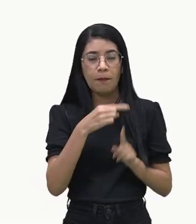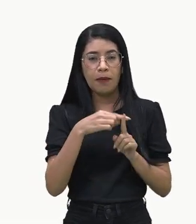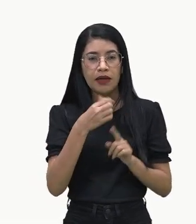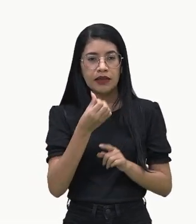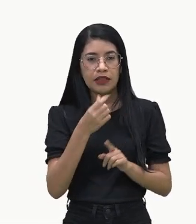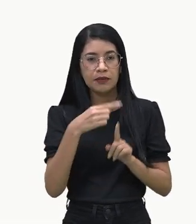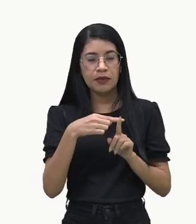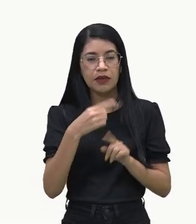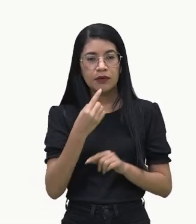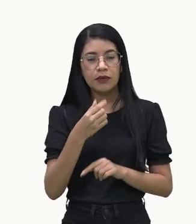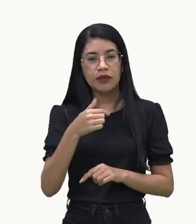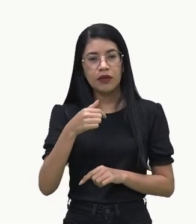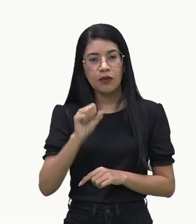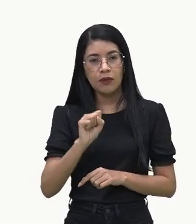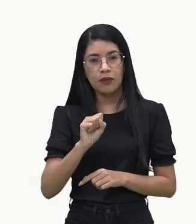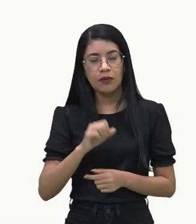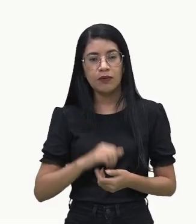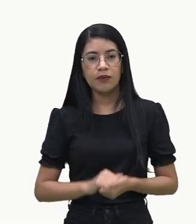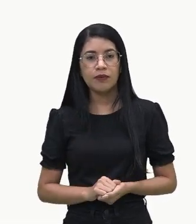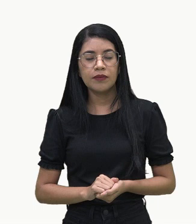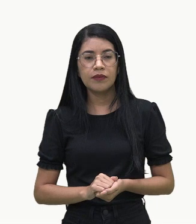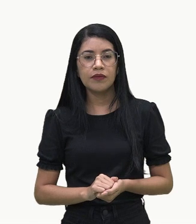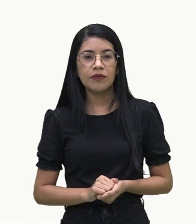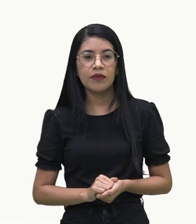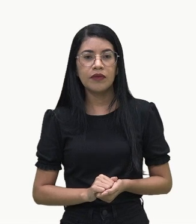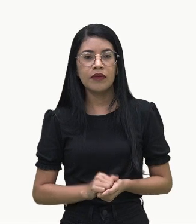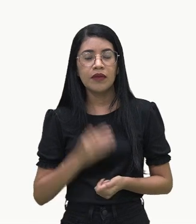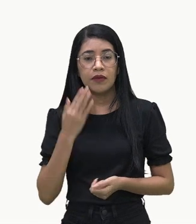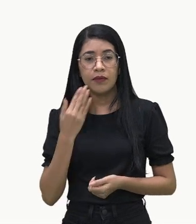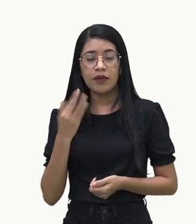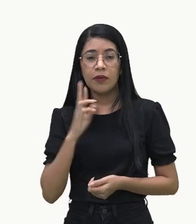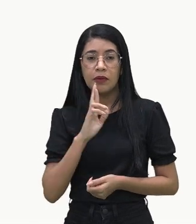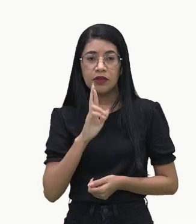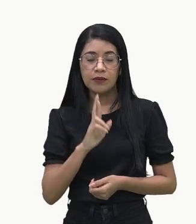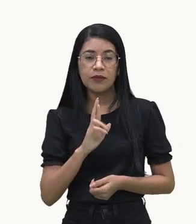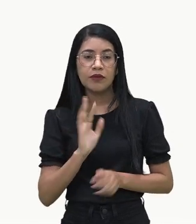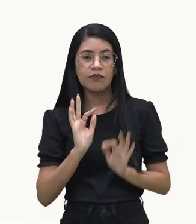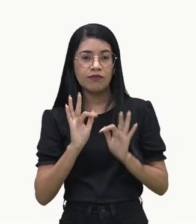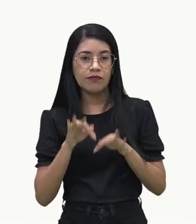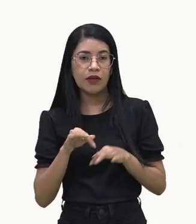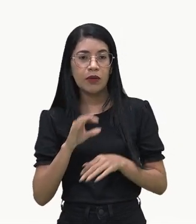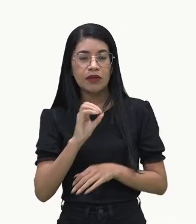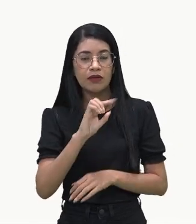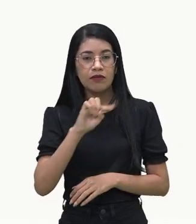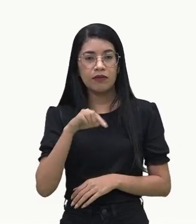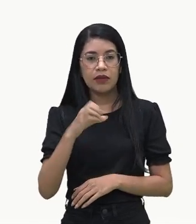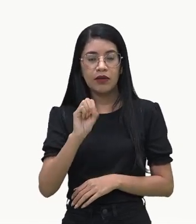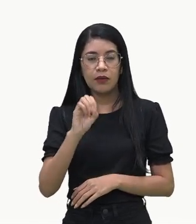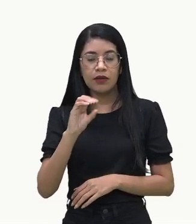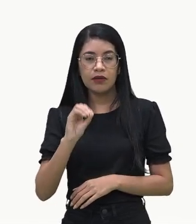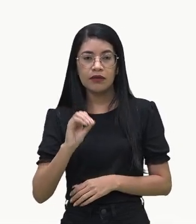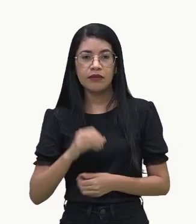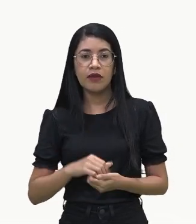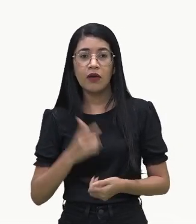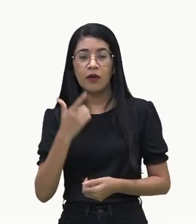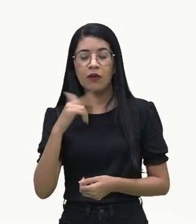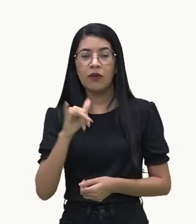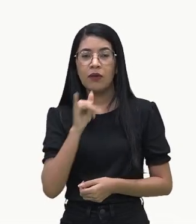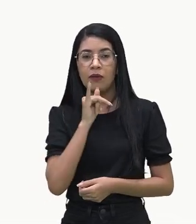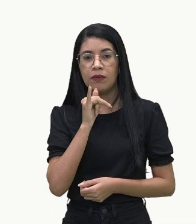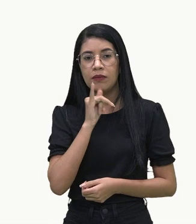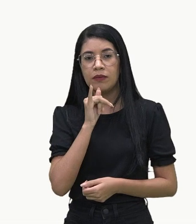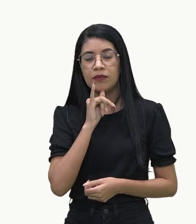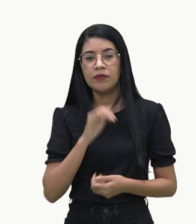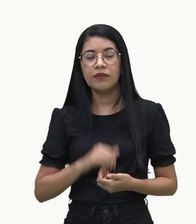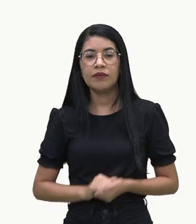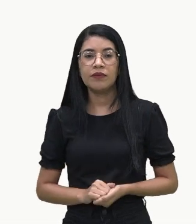7, 7 com 1, 8. Está aqui o resultado. Ok? Mais um exemplo para fixar